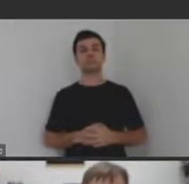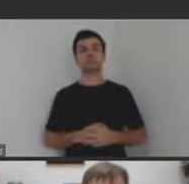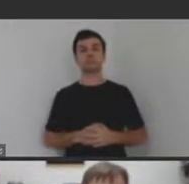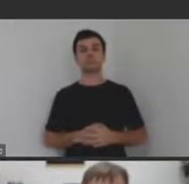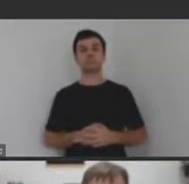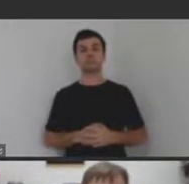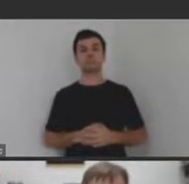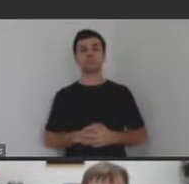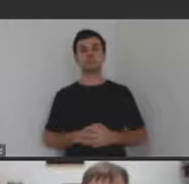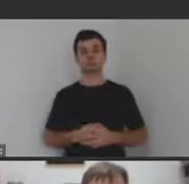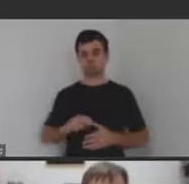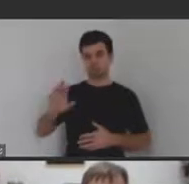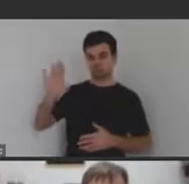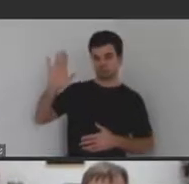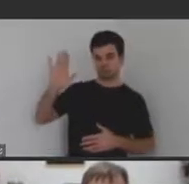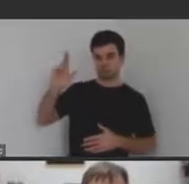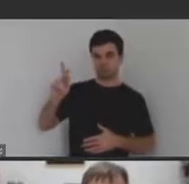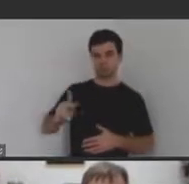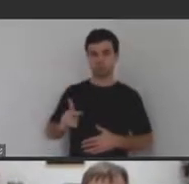Questão de ordem também, senhor presidente.